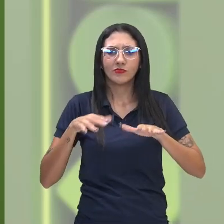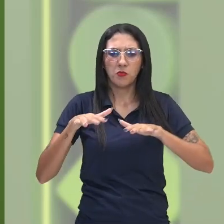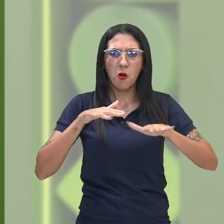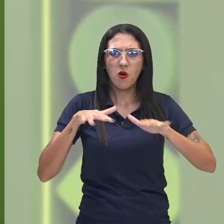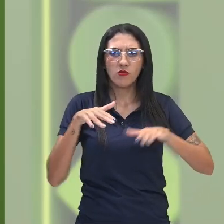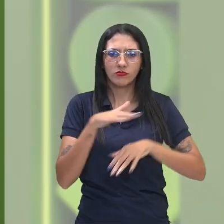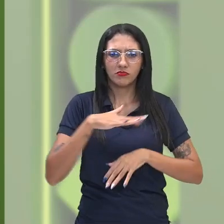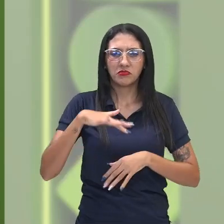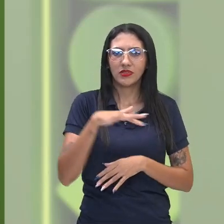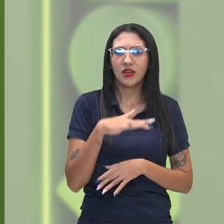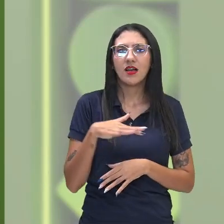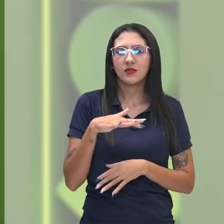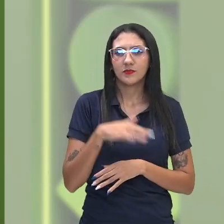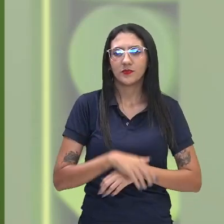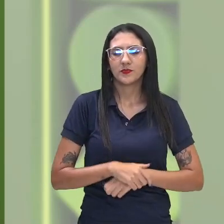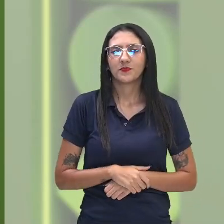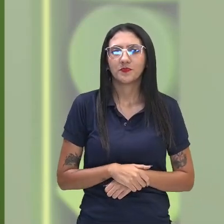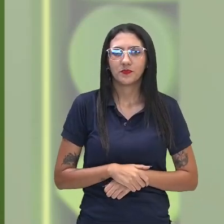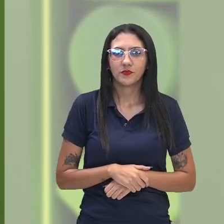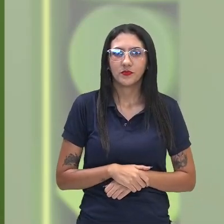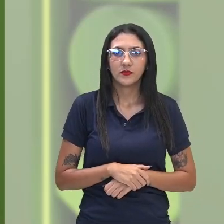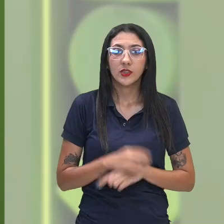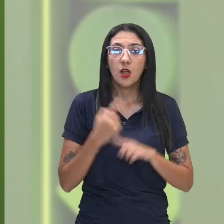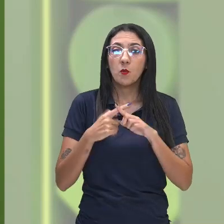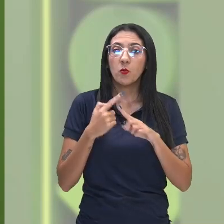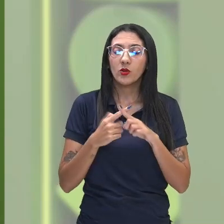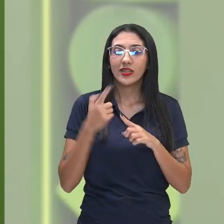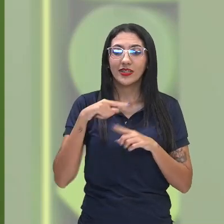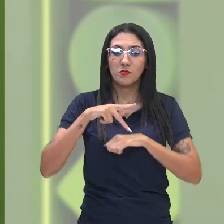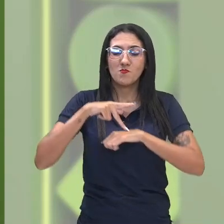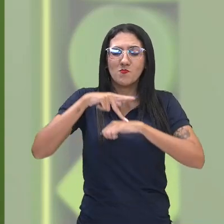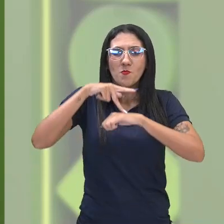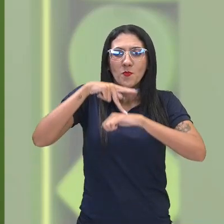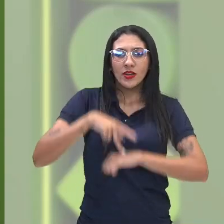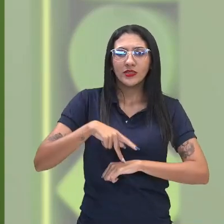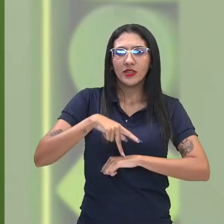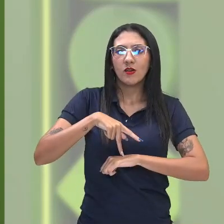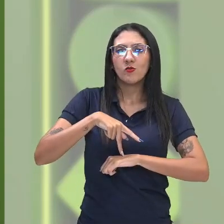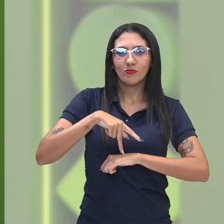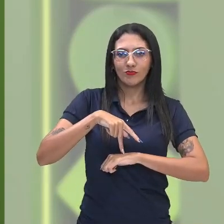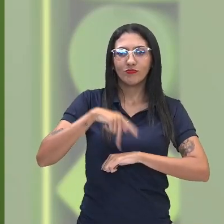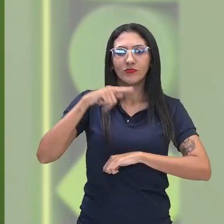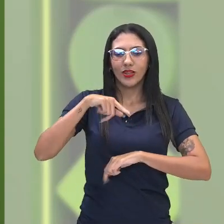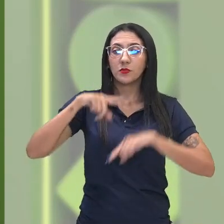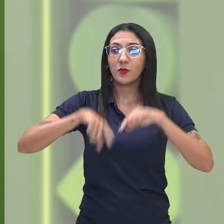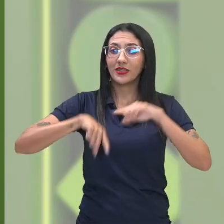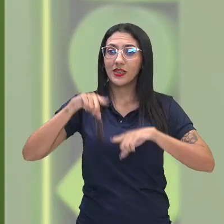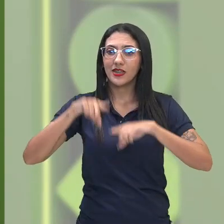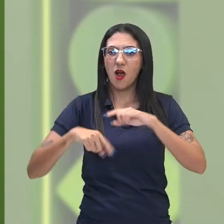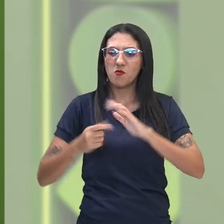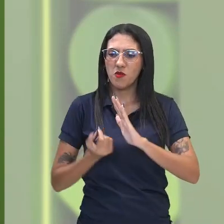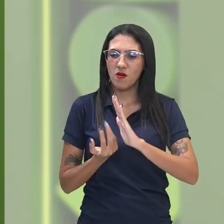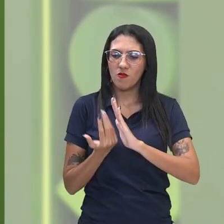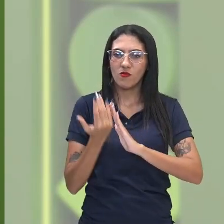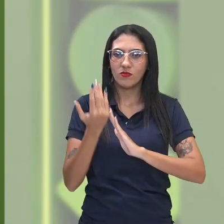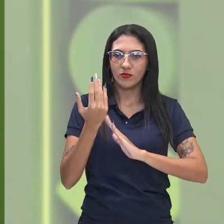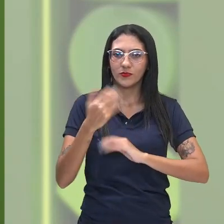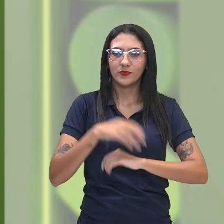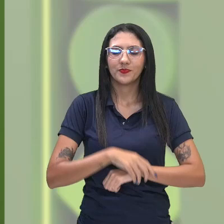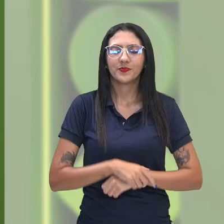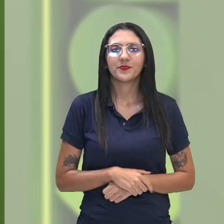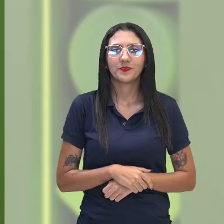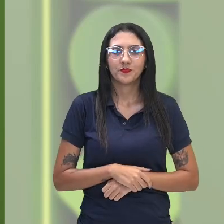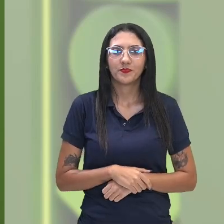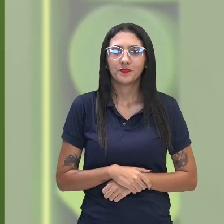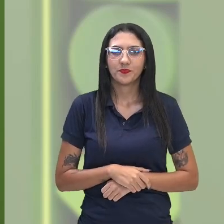área em volta, justamente por causa dessa pressão, né, desse material que está saindo ali pelo vulcão, certo? Aí